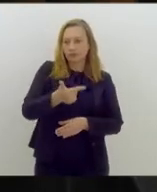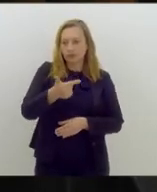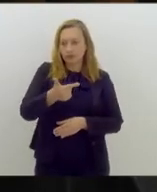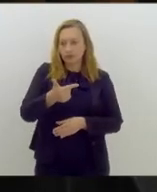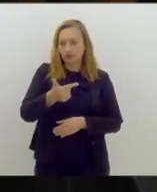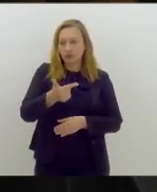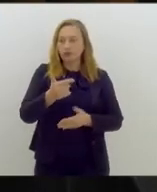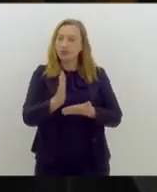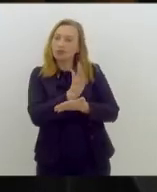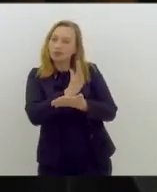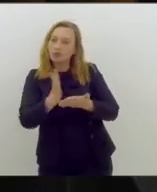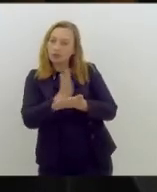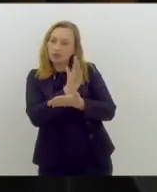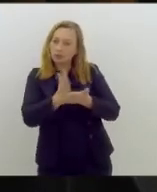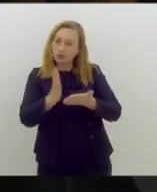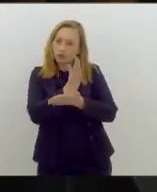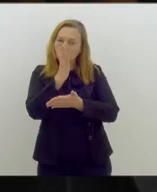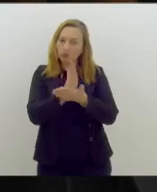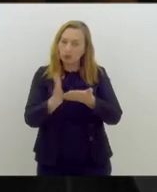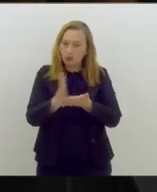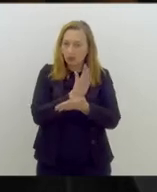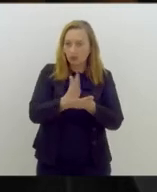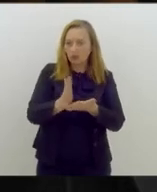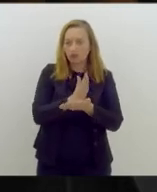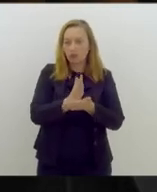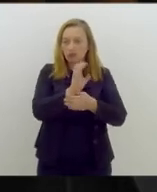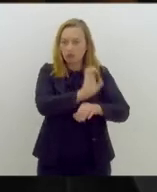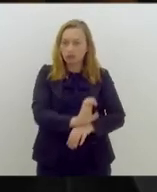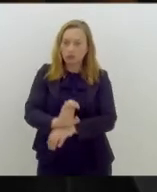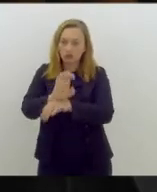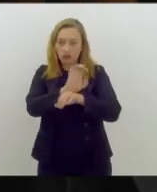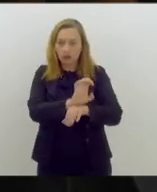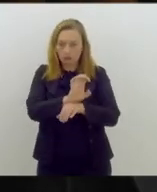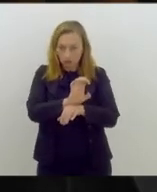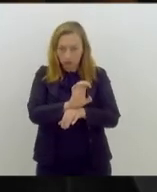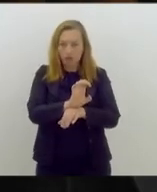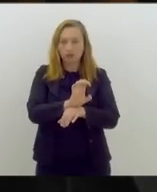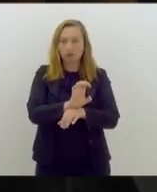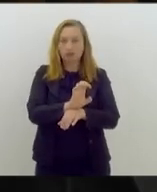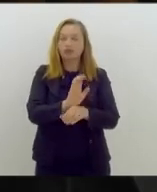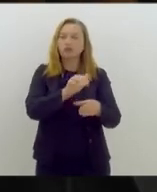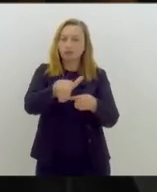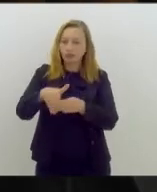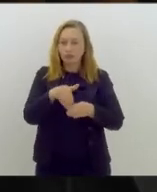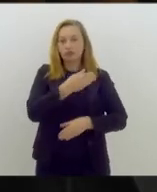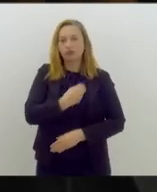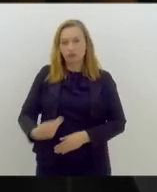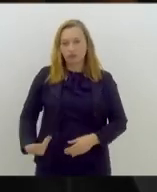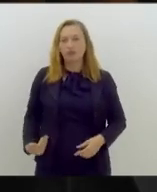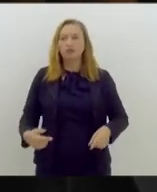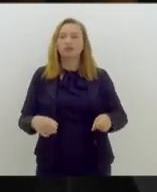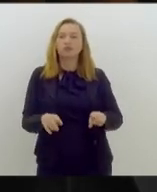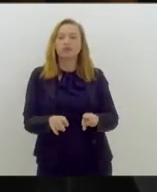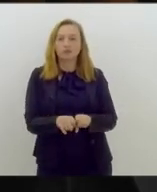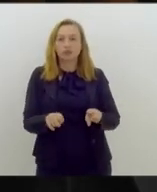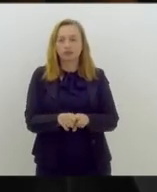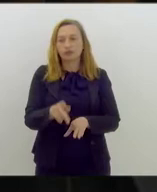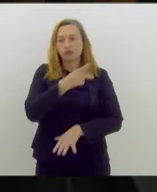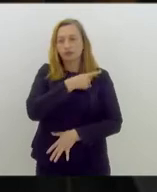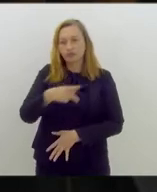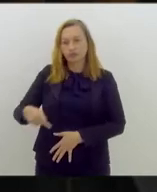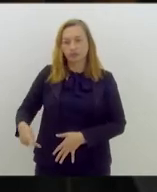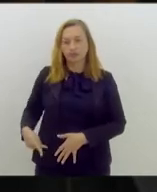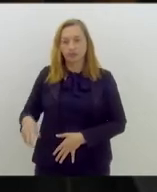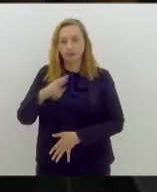federativas para as eleições de Governador e para a presidência